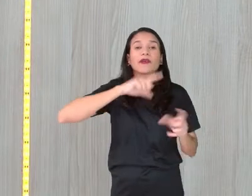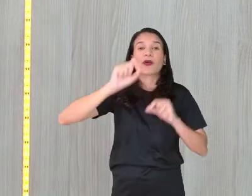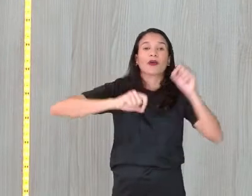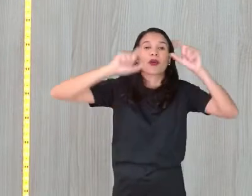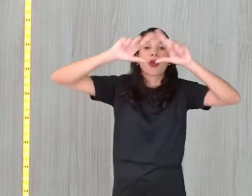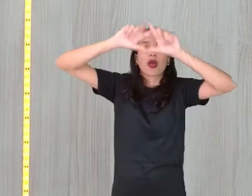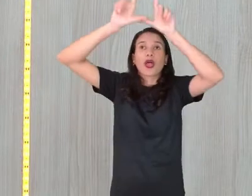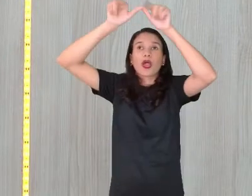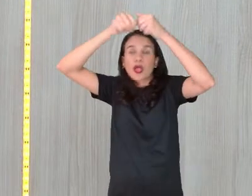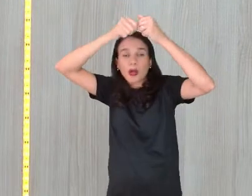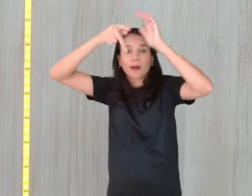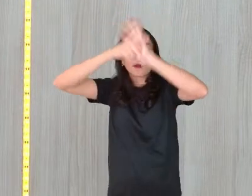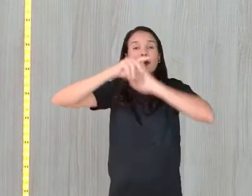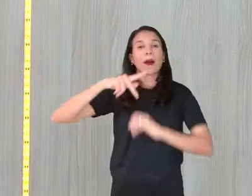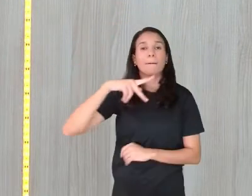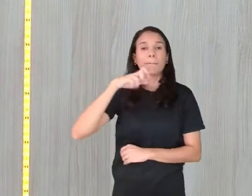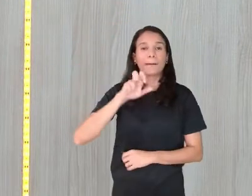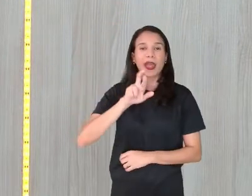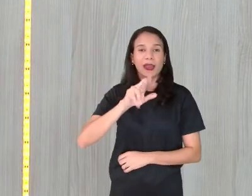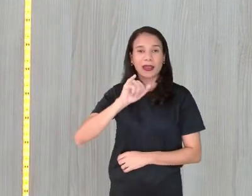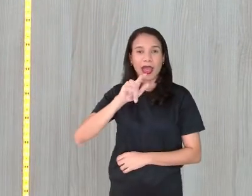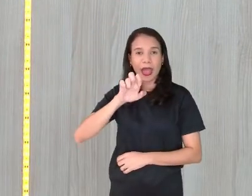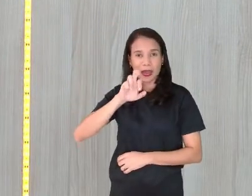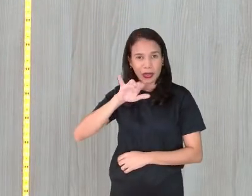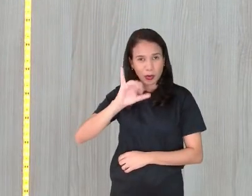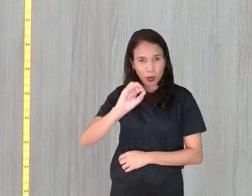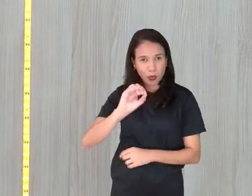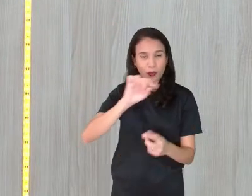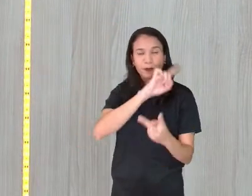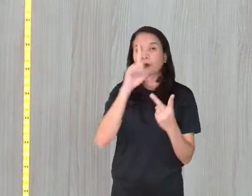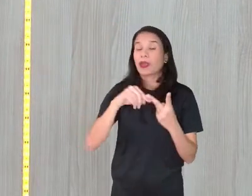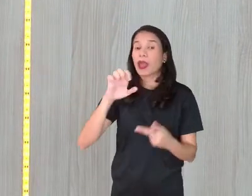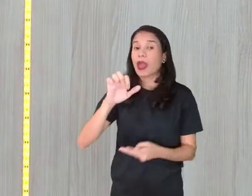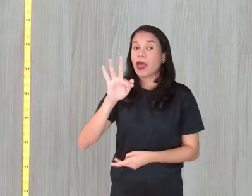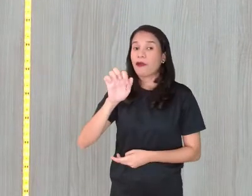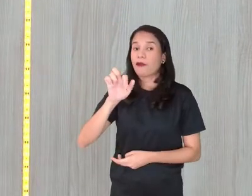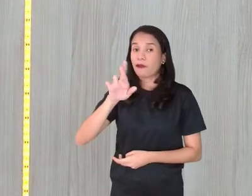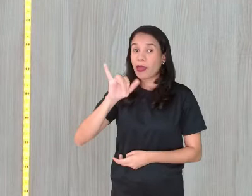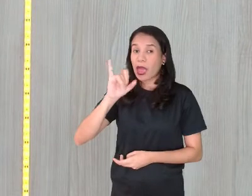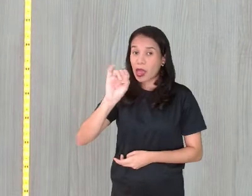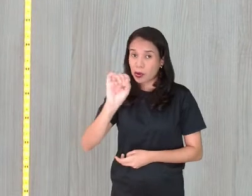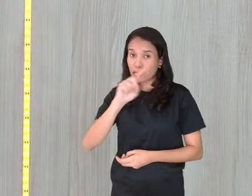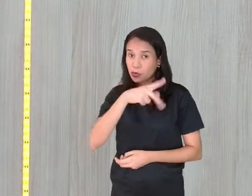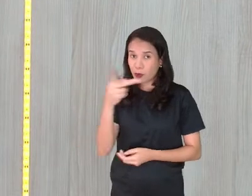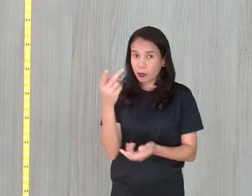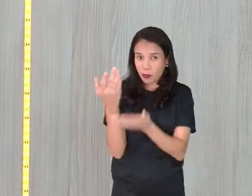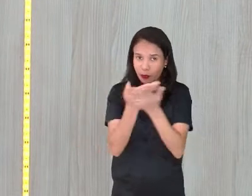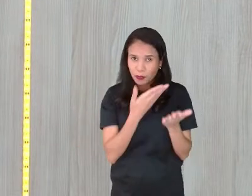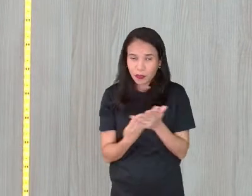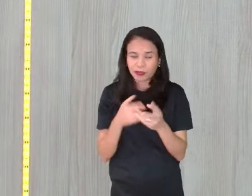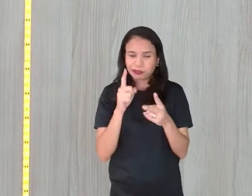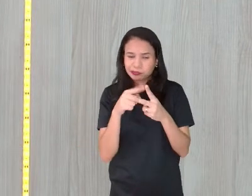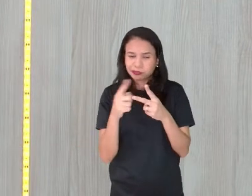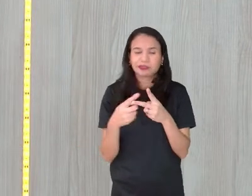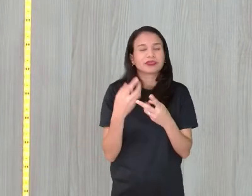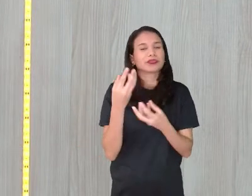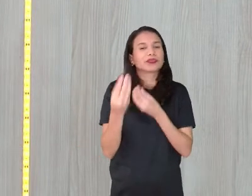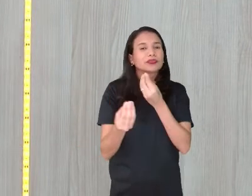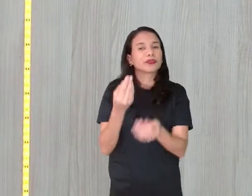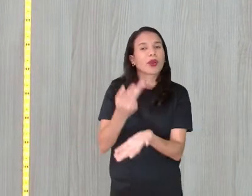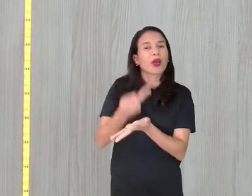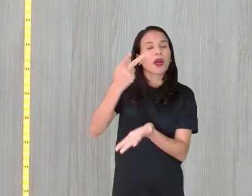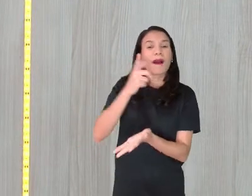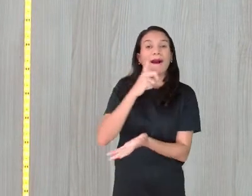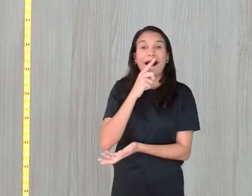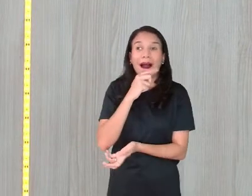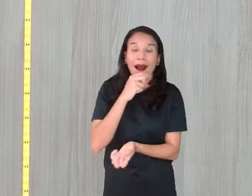atração, periélio e afélio, né, que é uma outra situação que vocês depois vão perceber aí, estudando. E aí o que acontece?